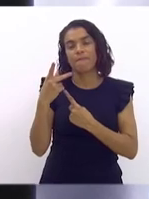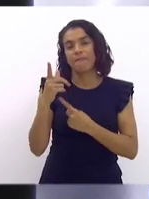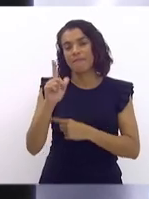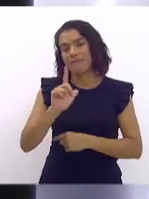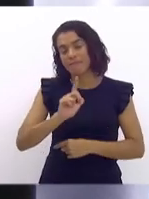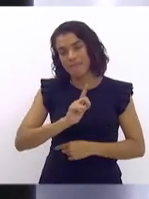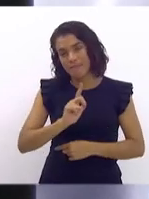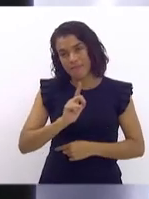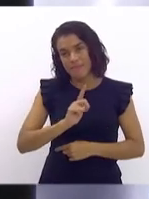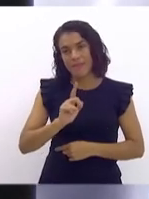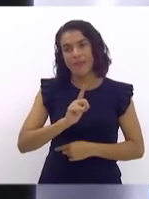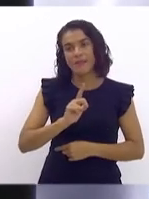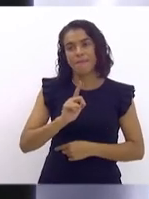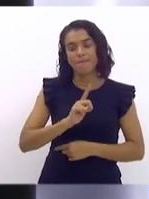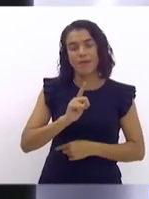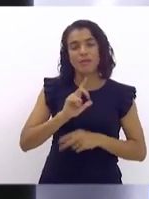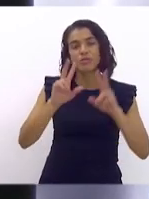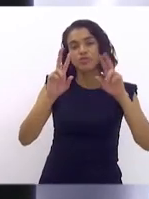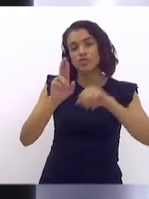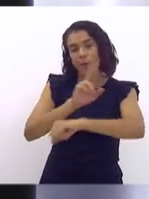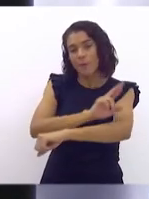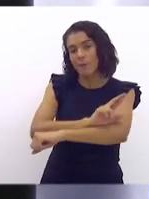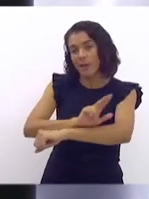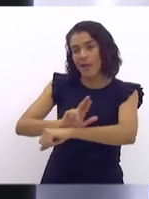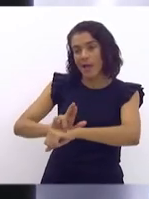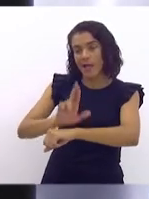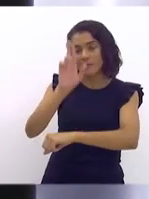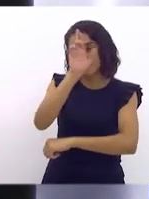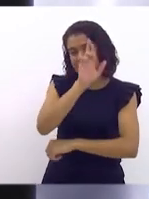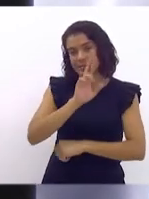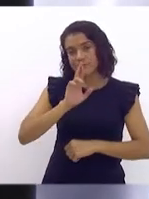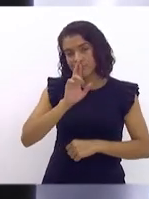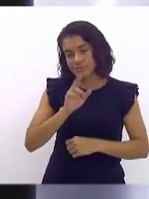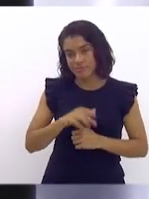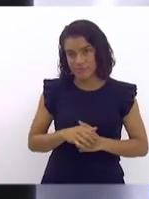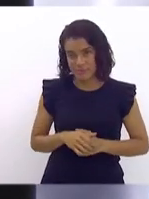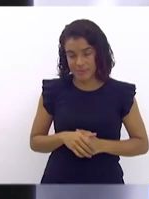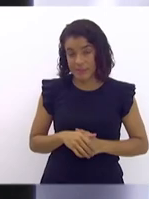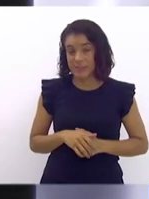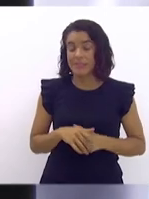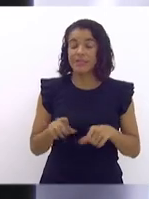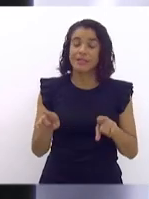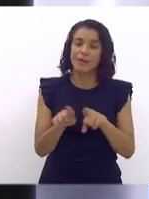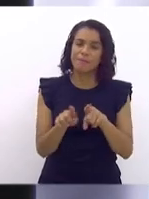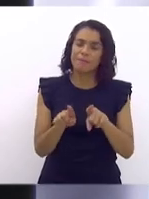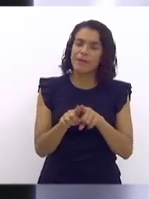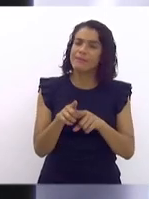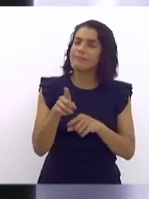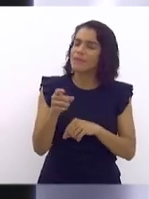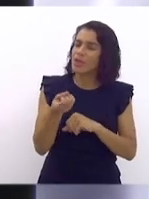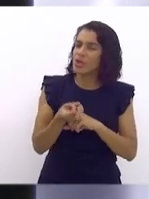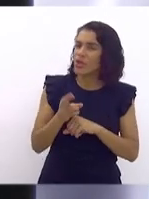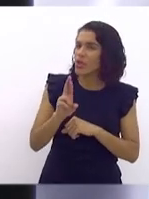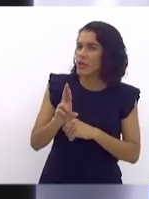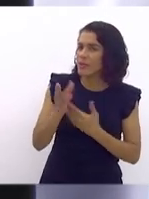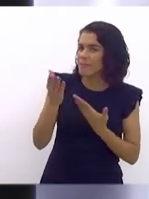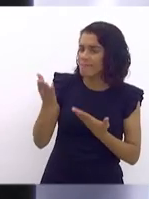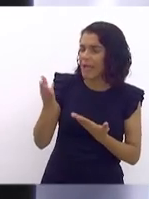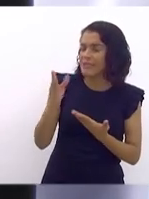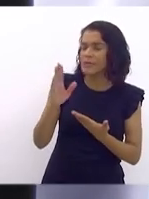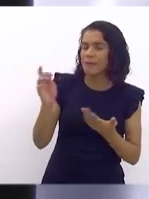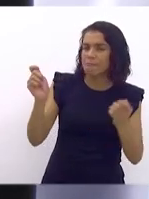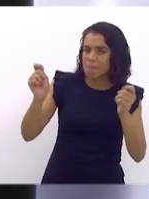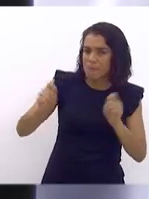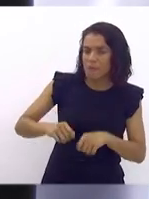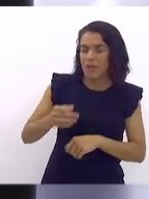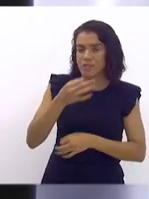tangenciada também pela questão da raça e da etnia. E se a senhora fosse fazer uma única sugestão,